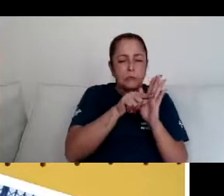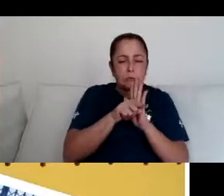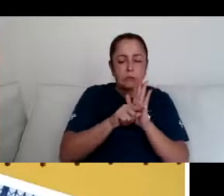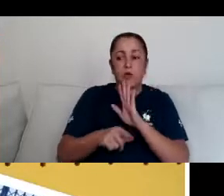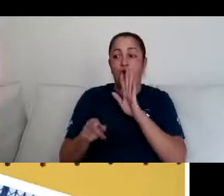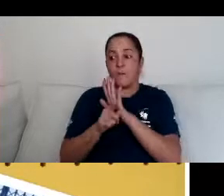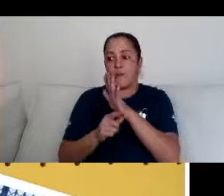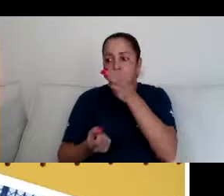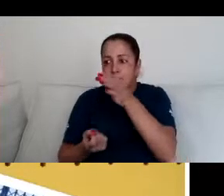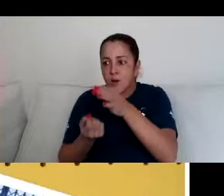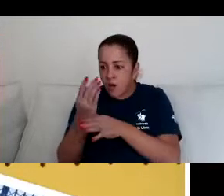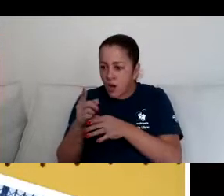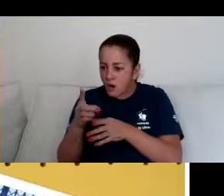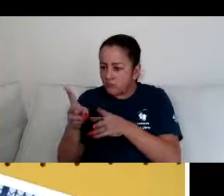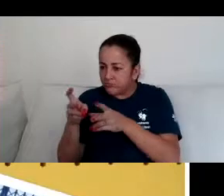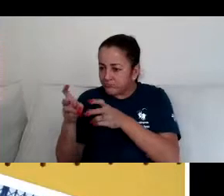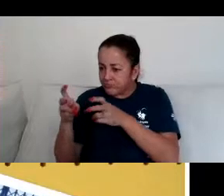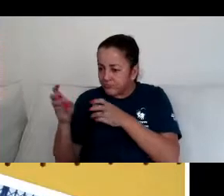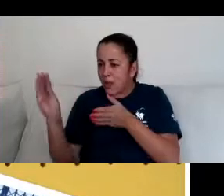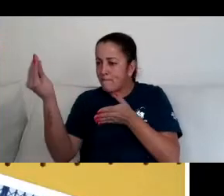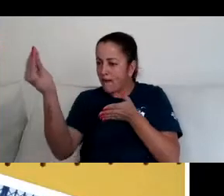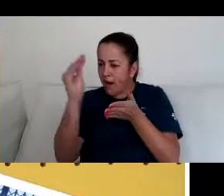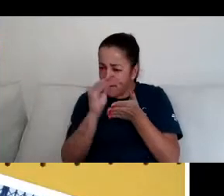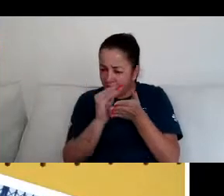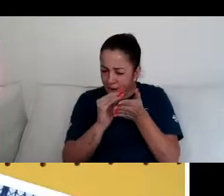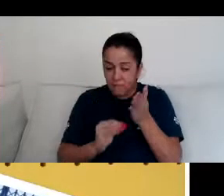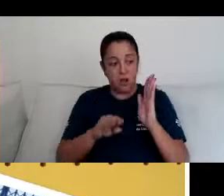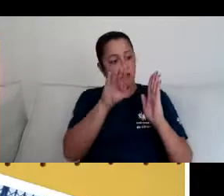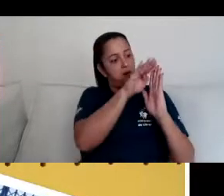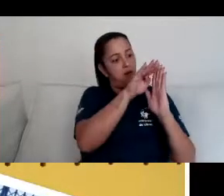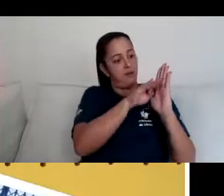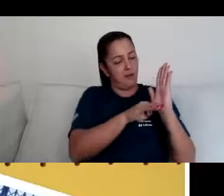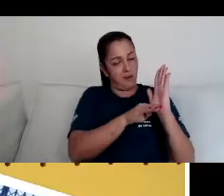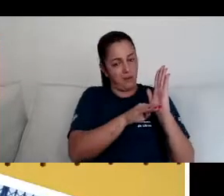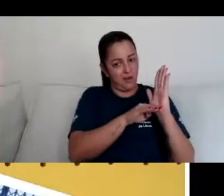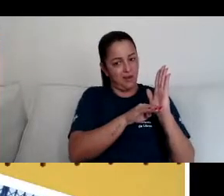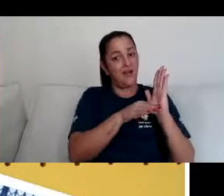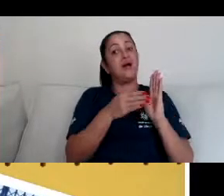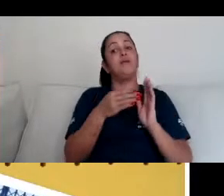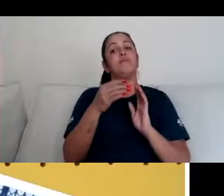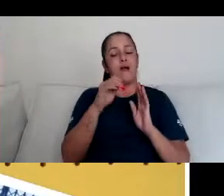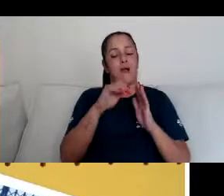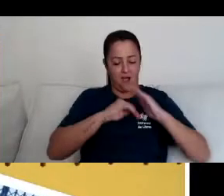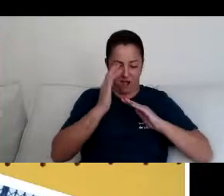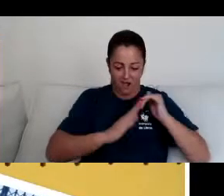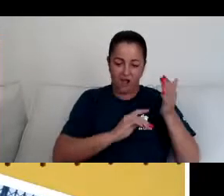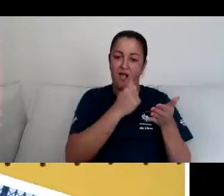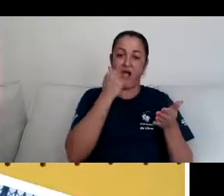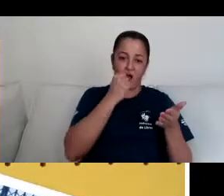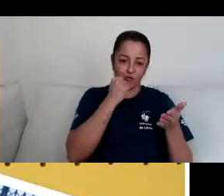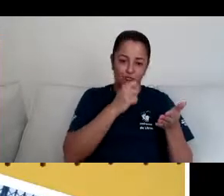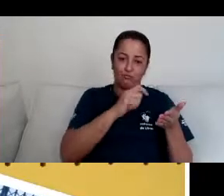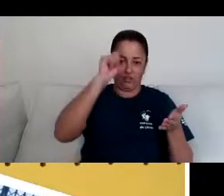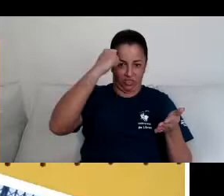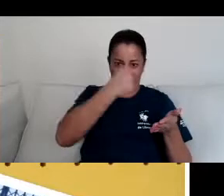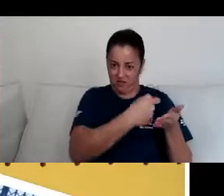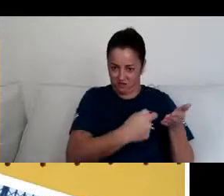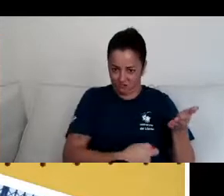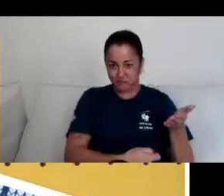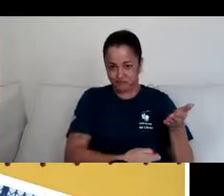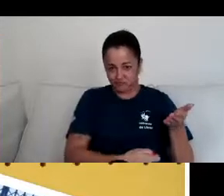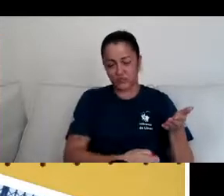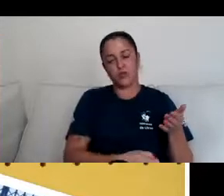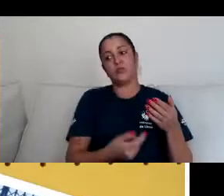de Bibliotecas, com base numa lista de autoras negras, e detectamos, como era de se esperar, uma